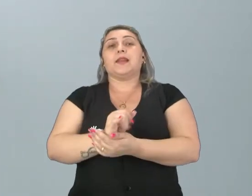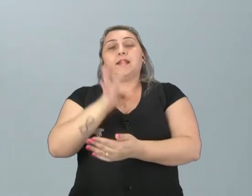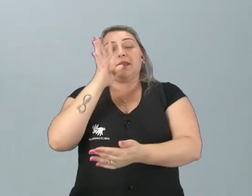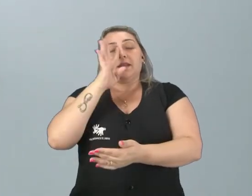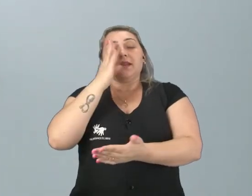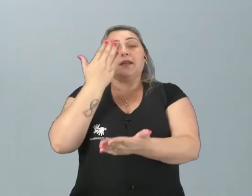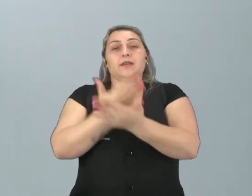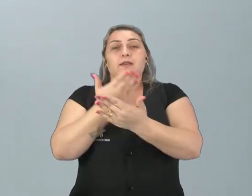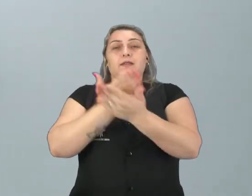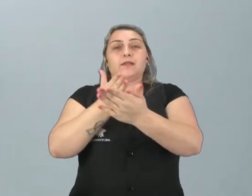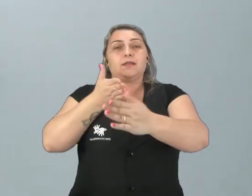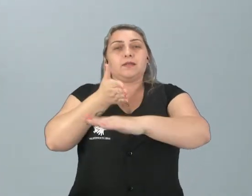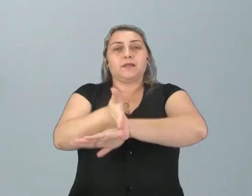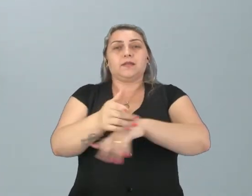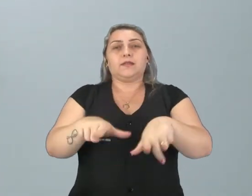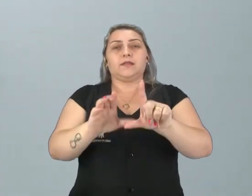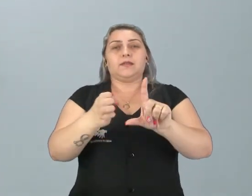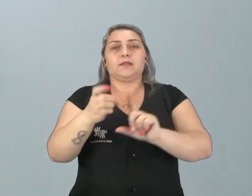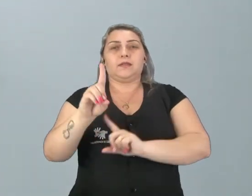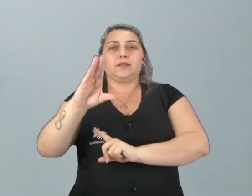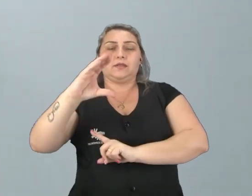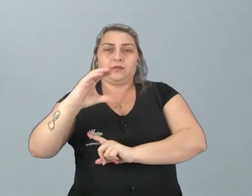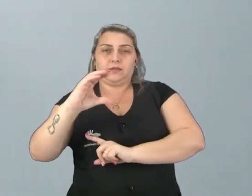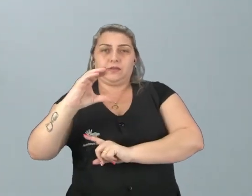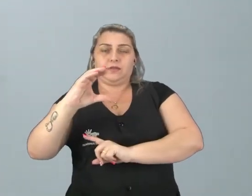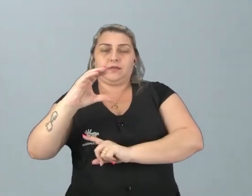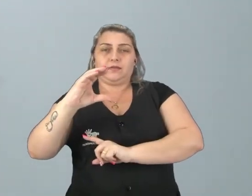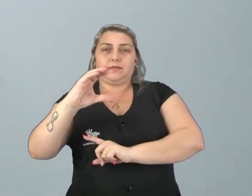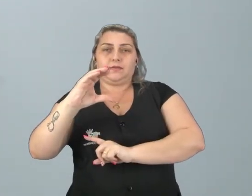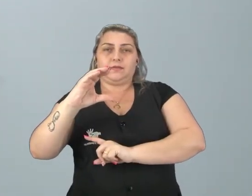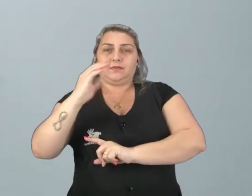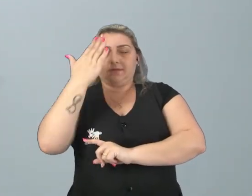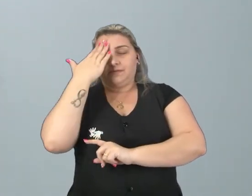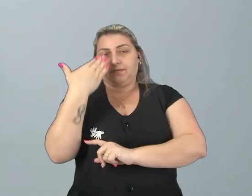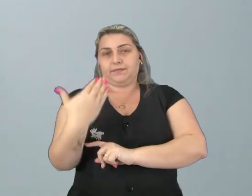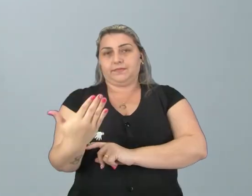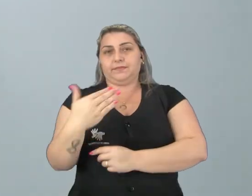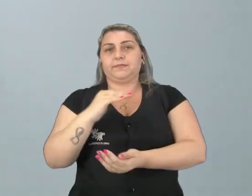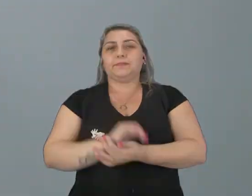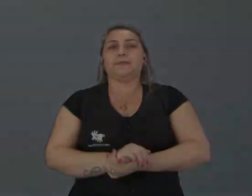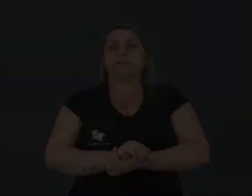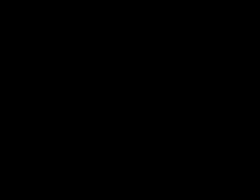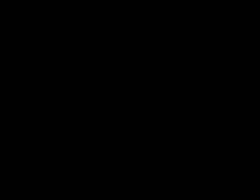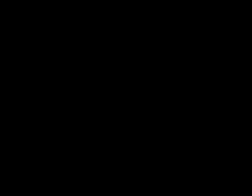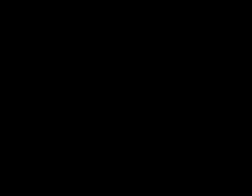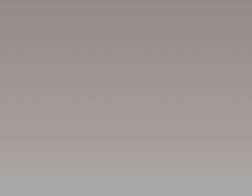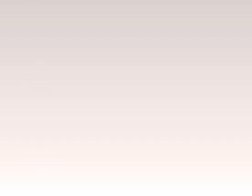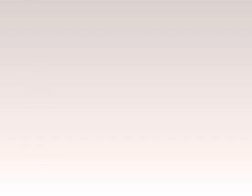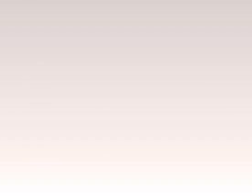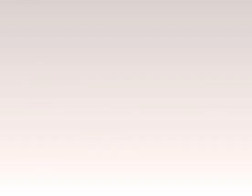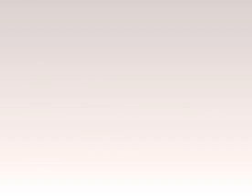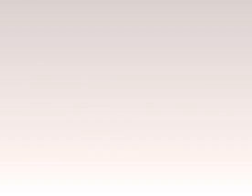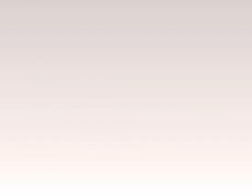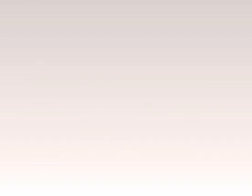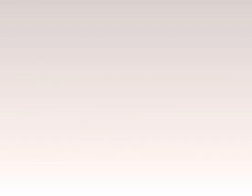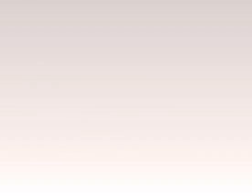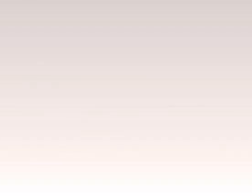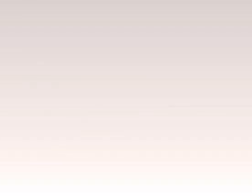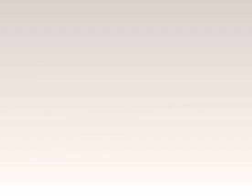assistir novamente essa aula, acessem o portal Eduquiacre. Obrigada!